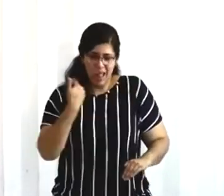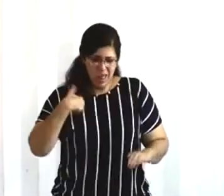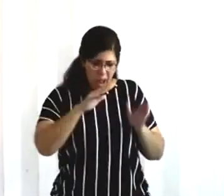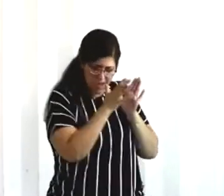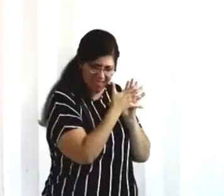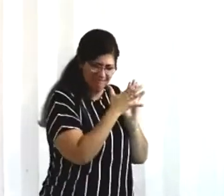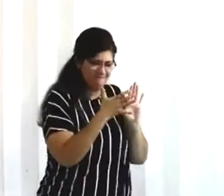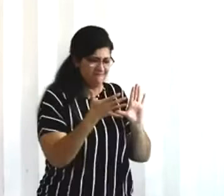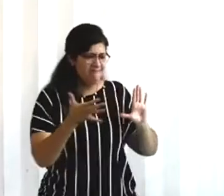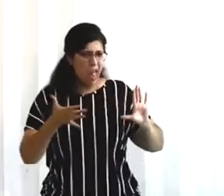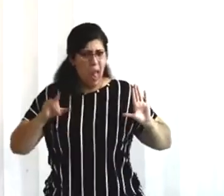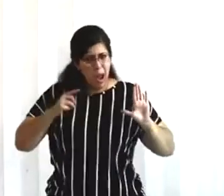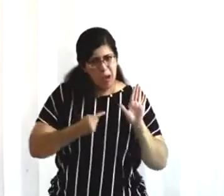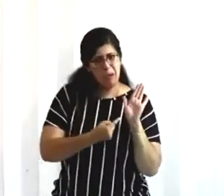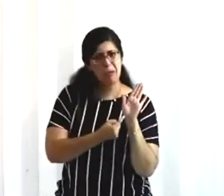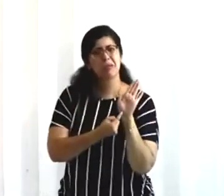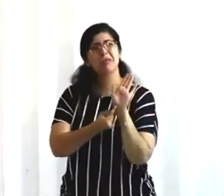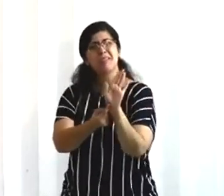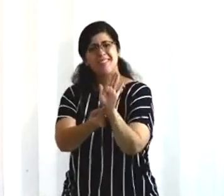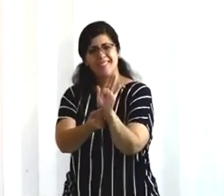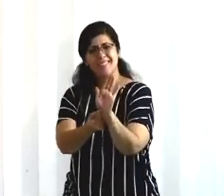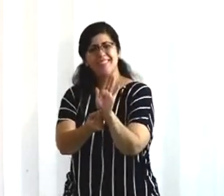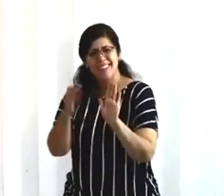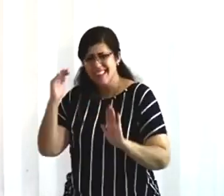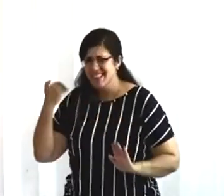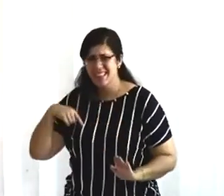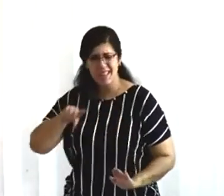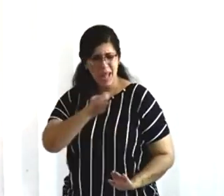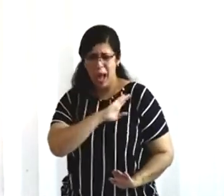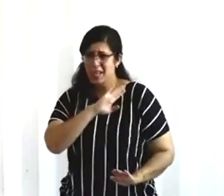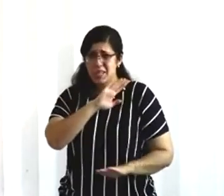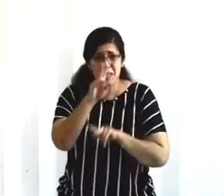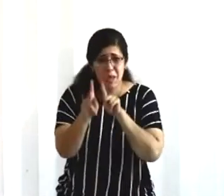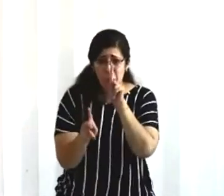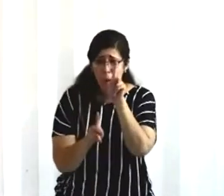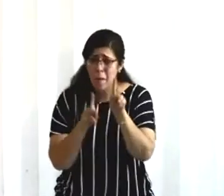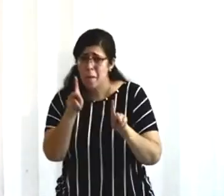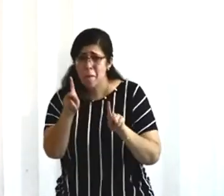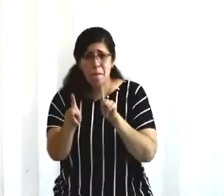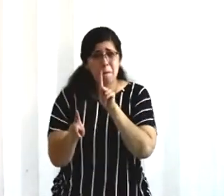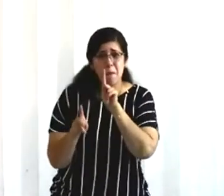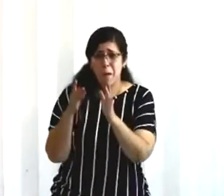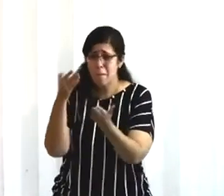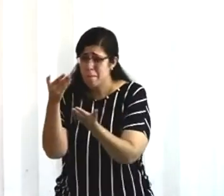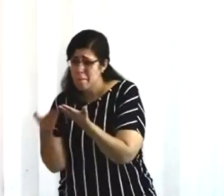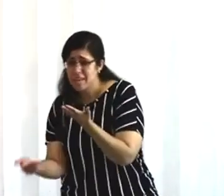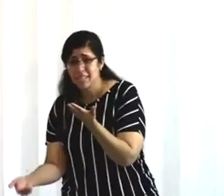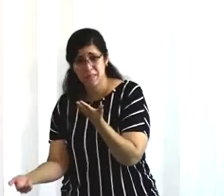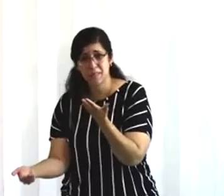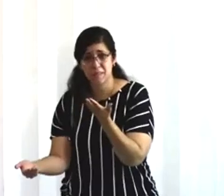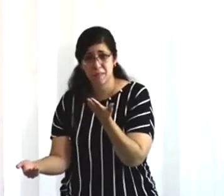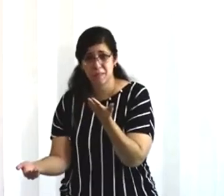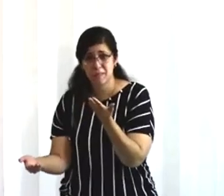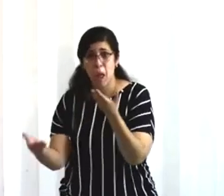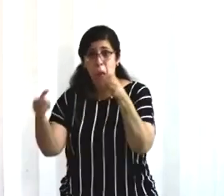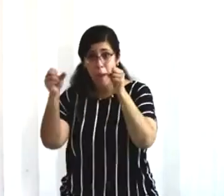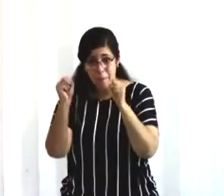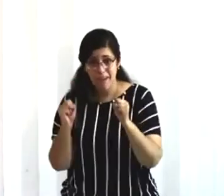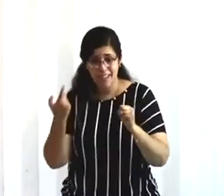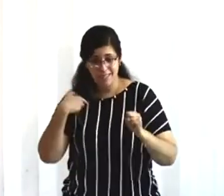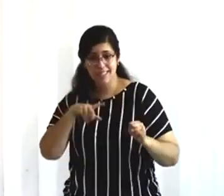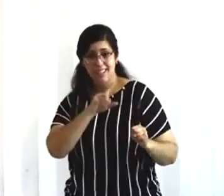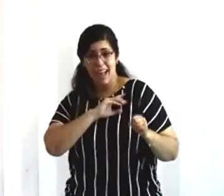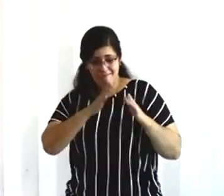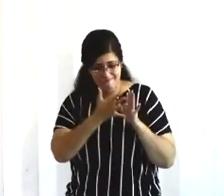resplandecer essa glória e essa luz em meio a esse povo que vive em trevas. Mas a pergunta que